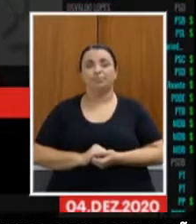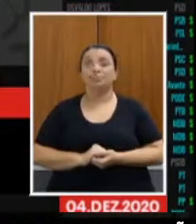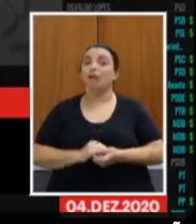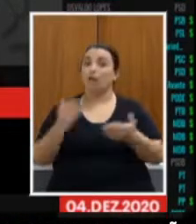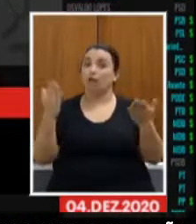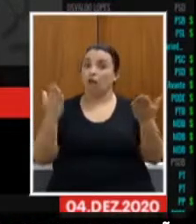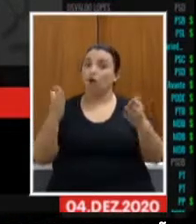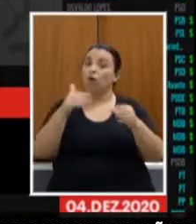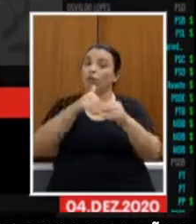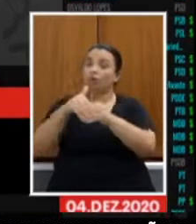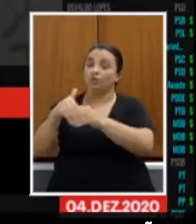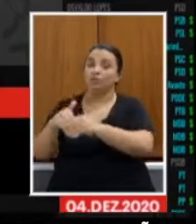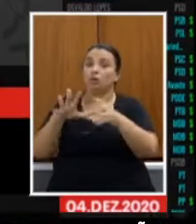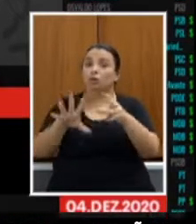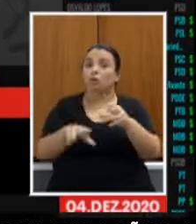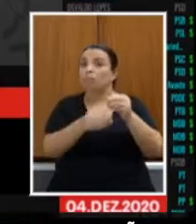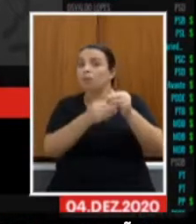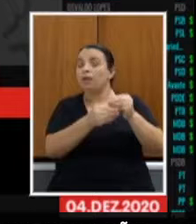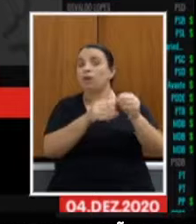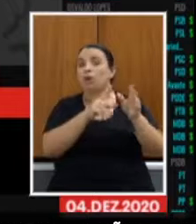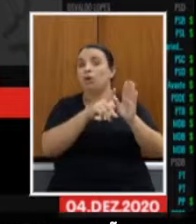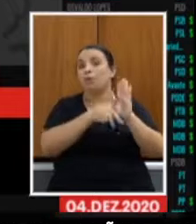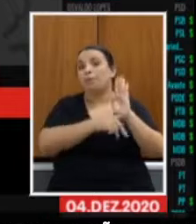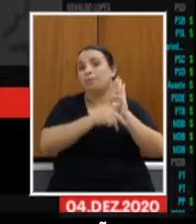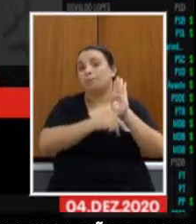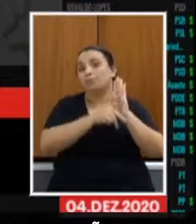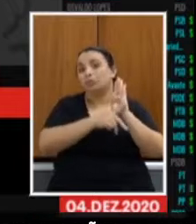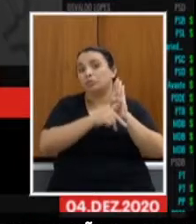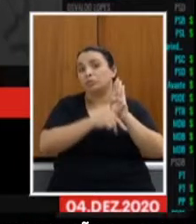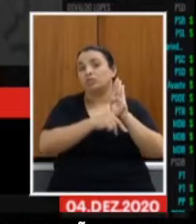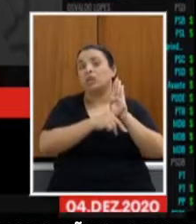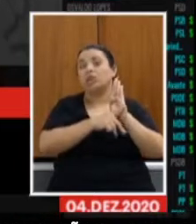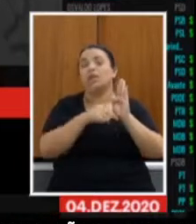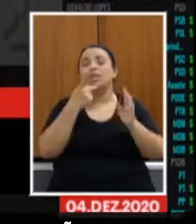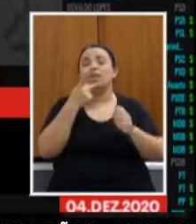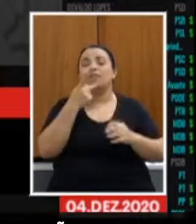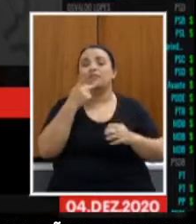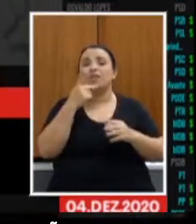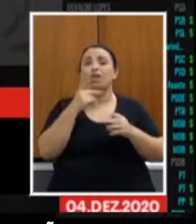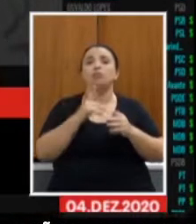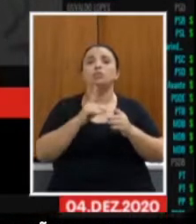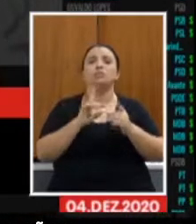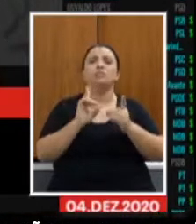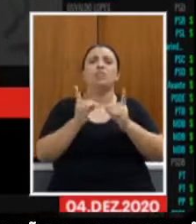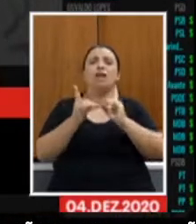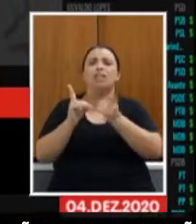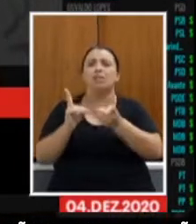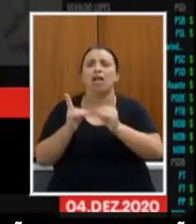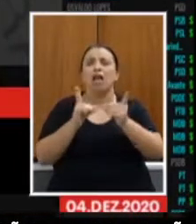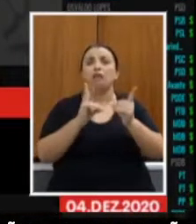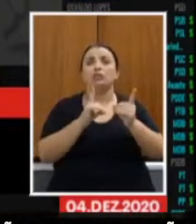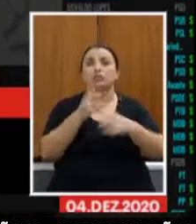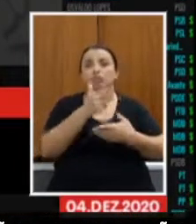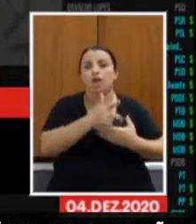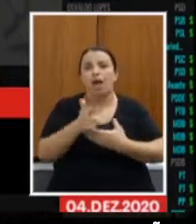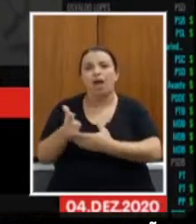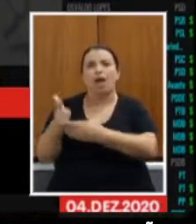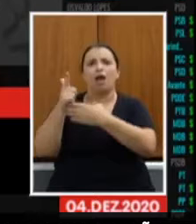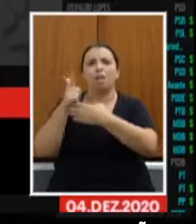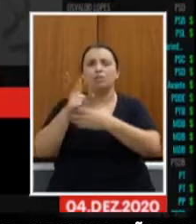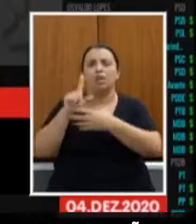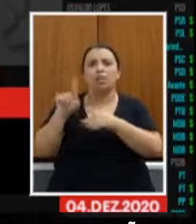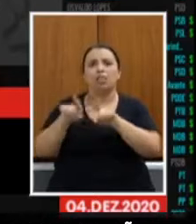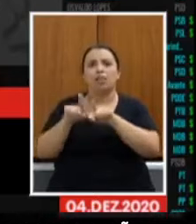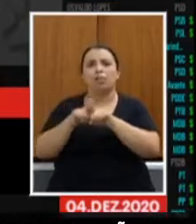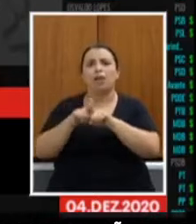Agora em votação, uma emenda ao projeto de lei que trata, né, dos dados sobre armas e munições apreendidas no Estado, e